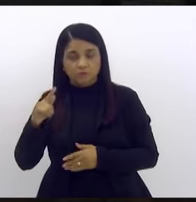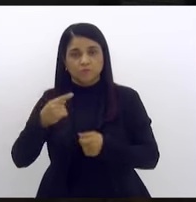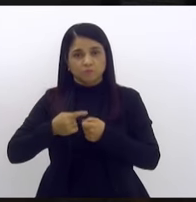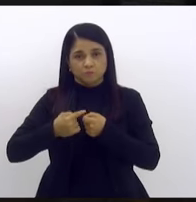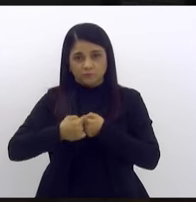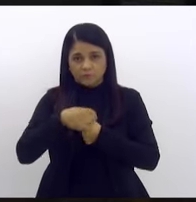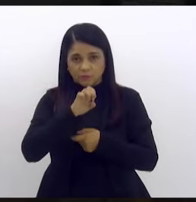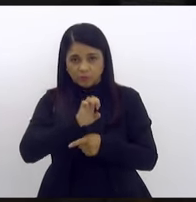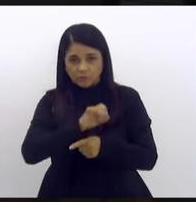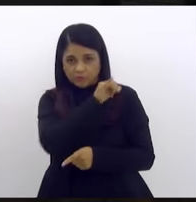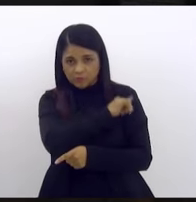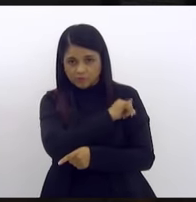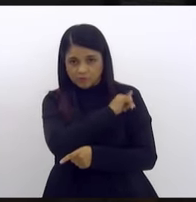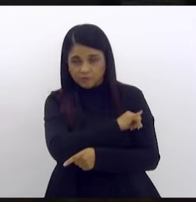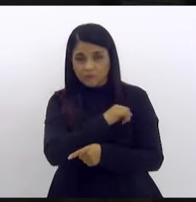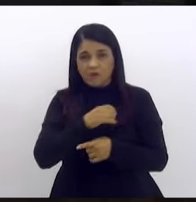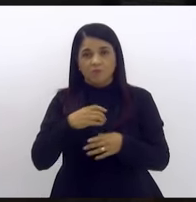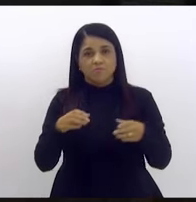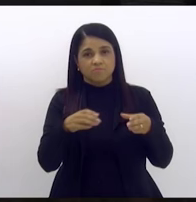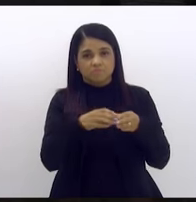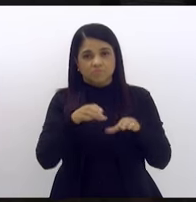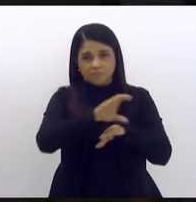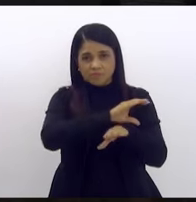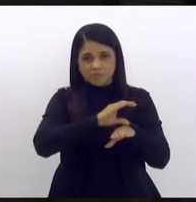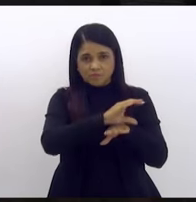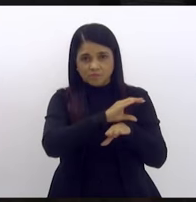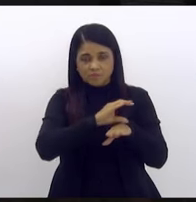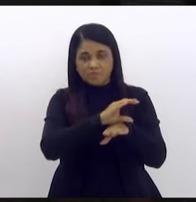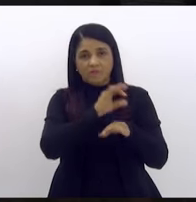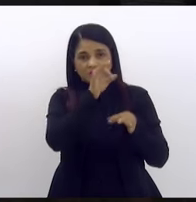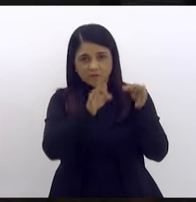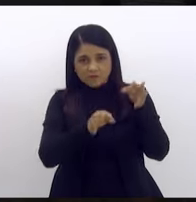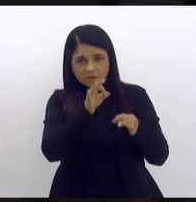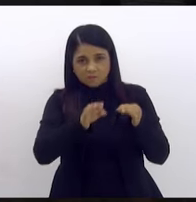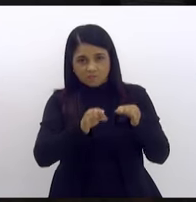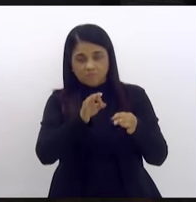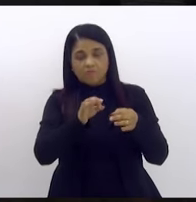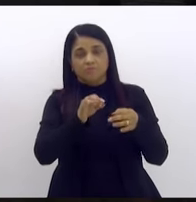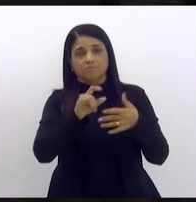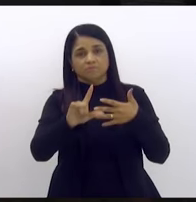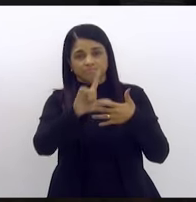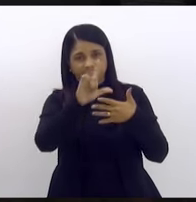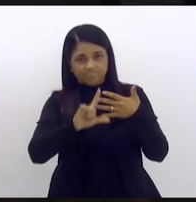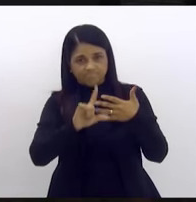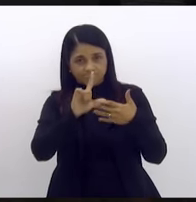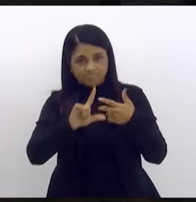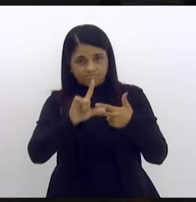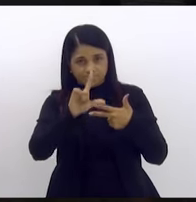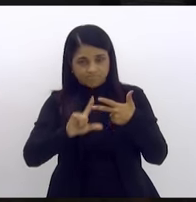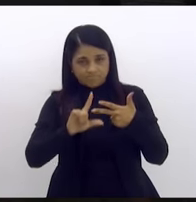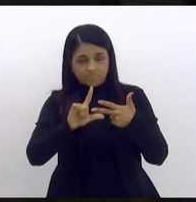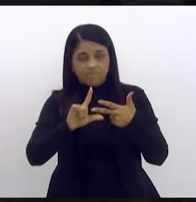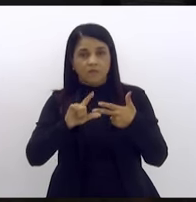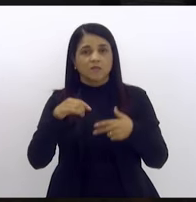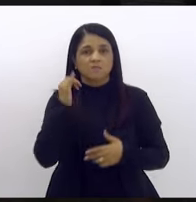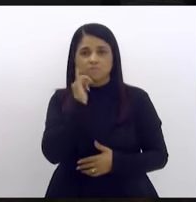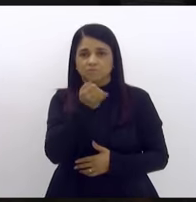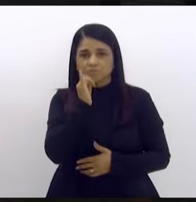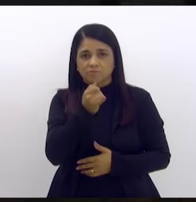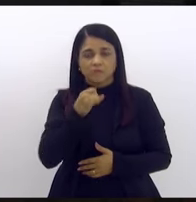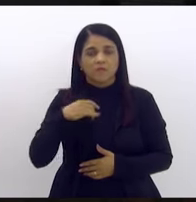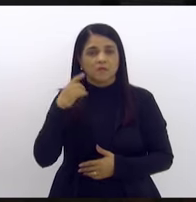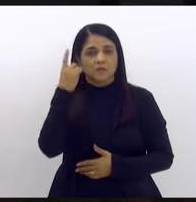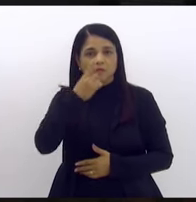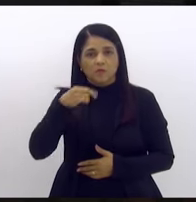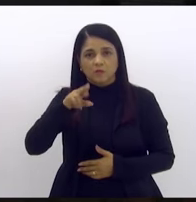Janeiro. Parecer da Comissão de Indicações Legislativas, favorável, relator, deputado Rosenberg